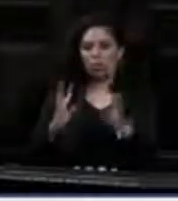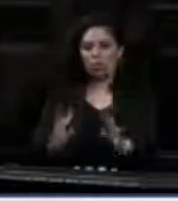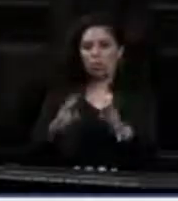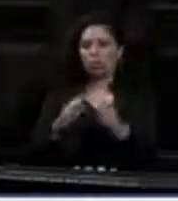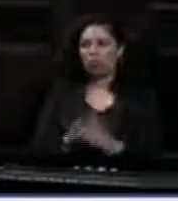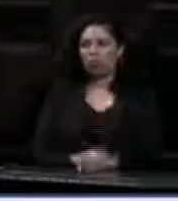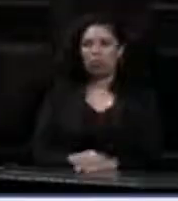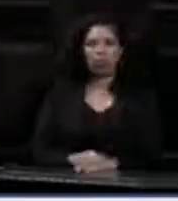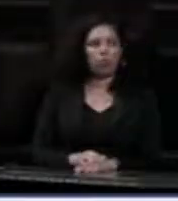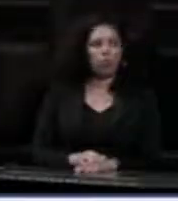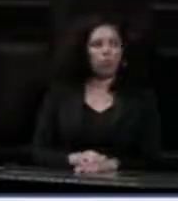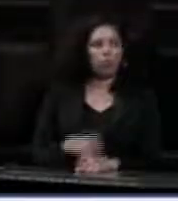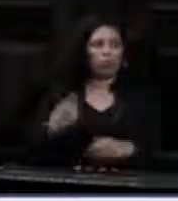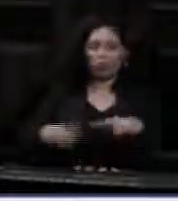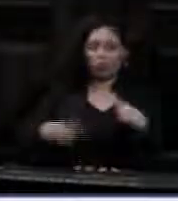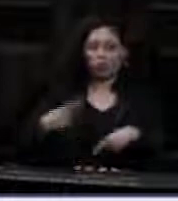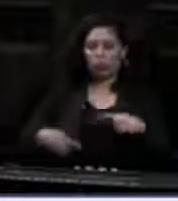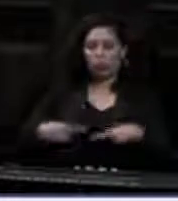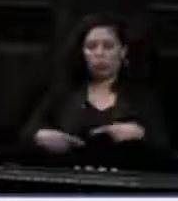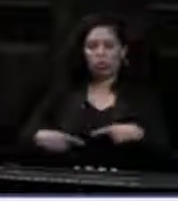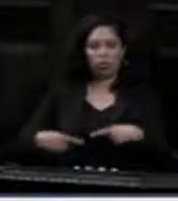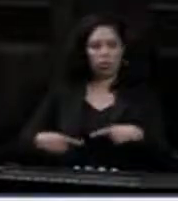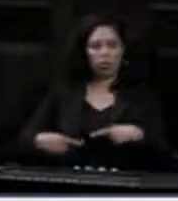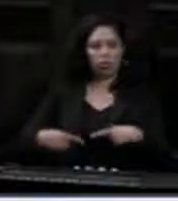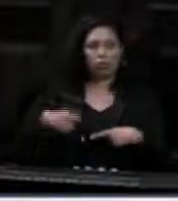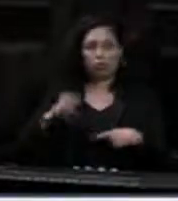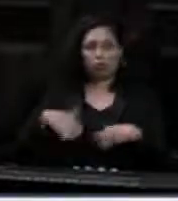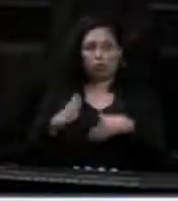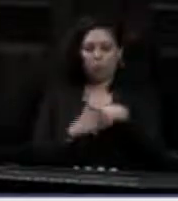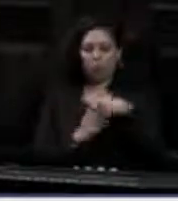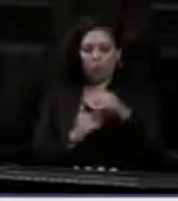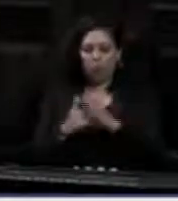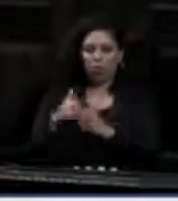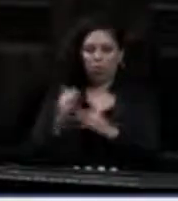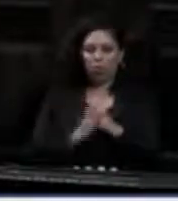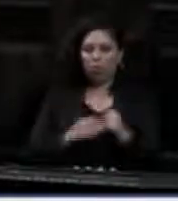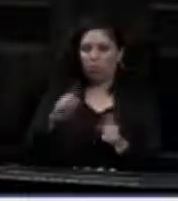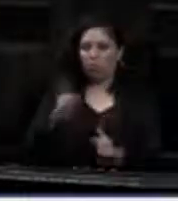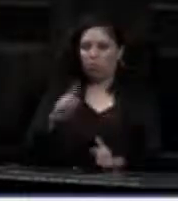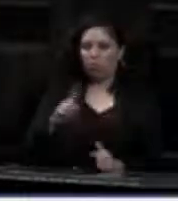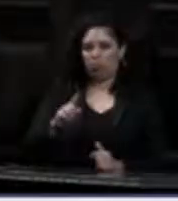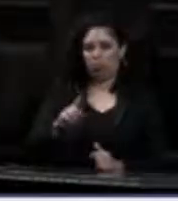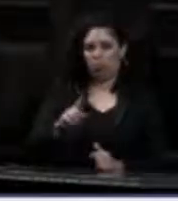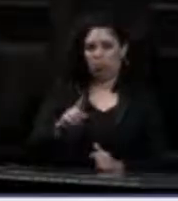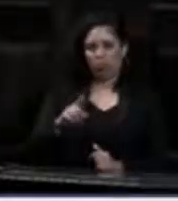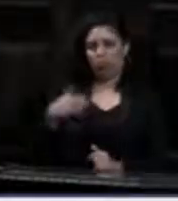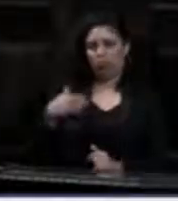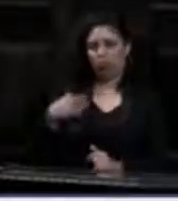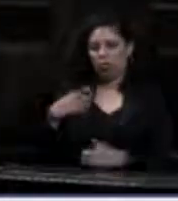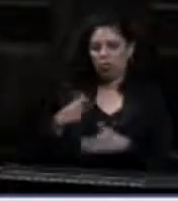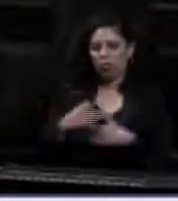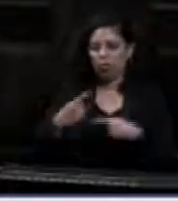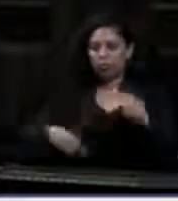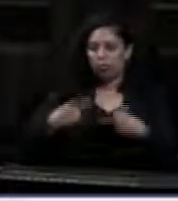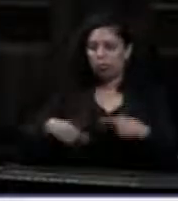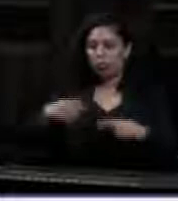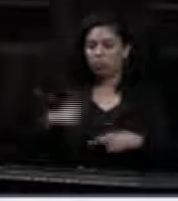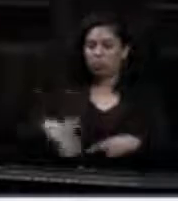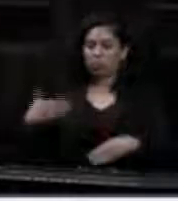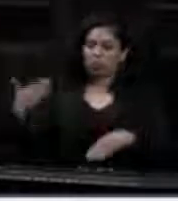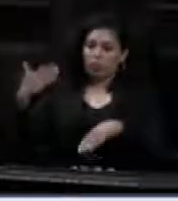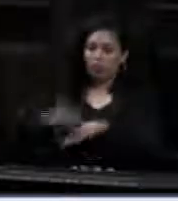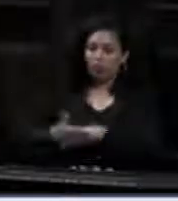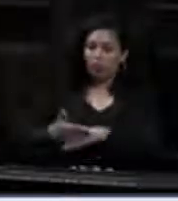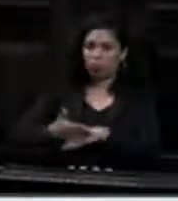política não é profissão. Política você passa por ela e a política é uma